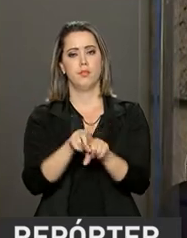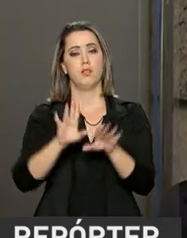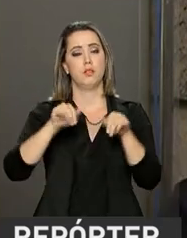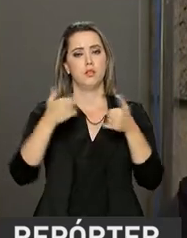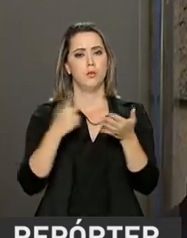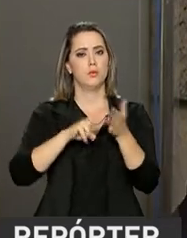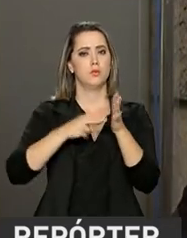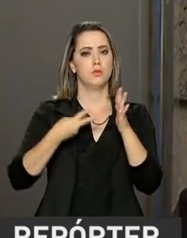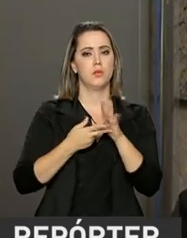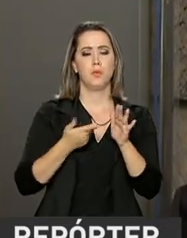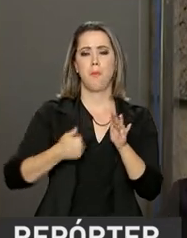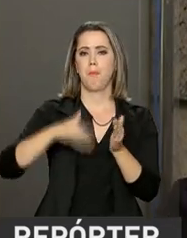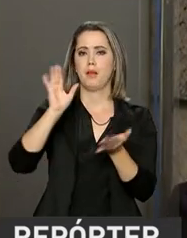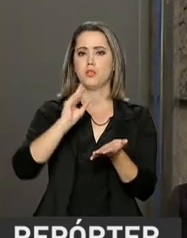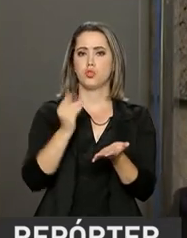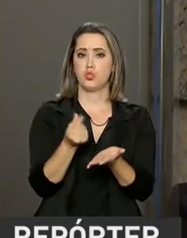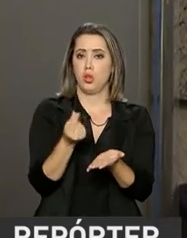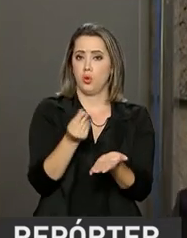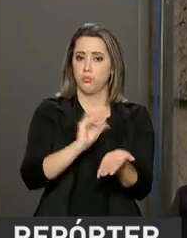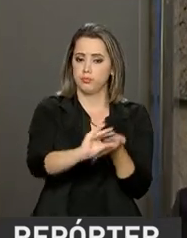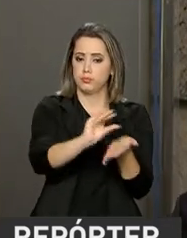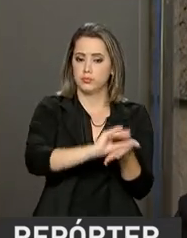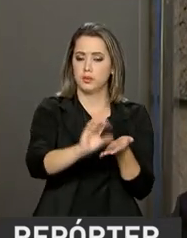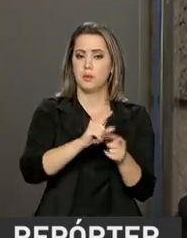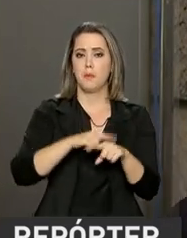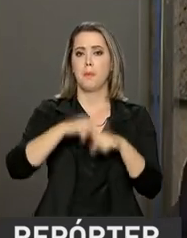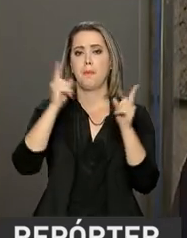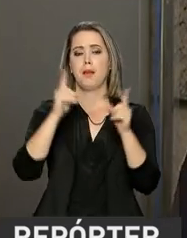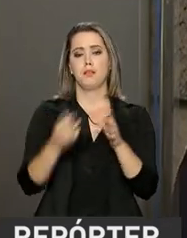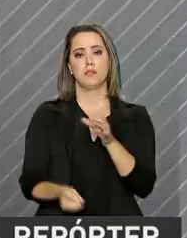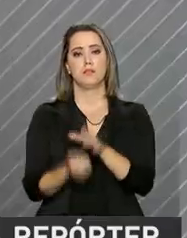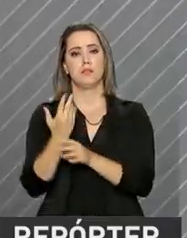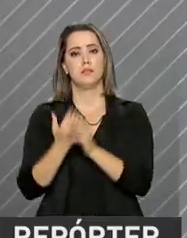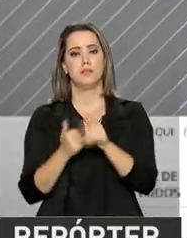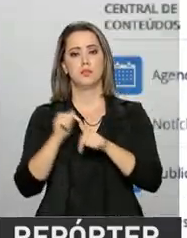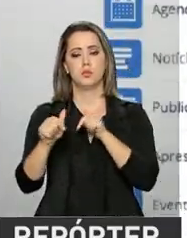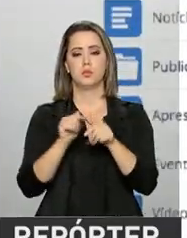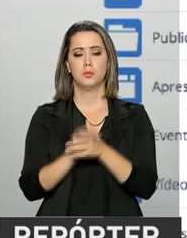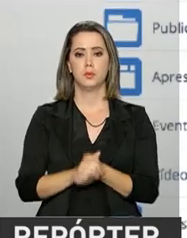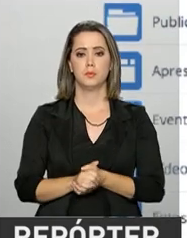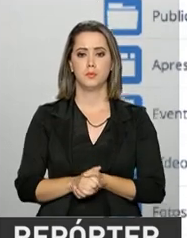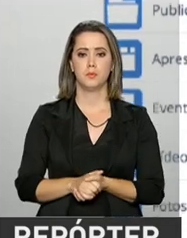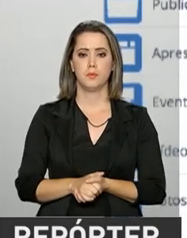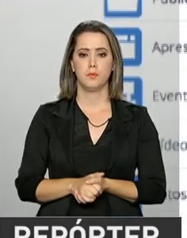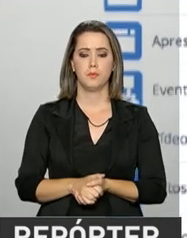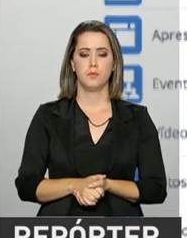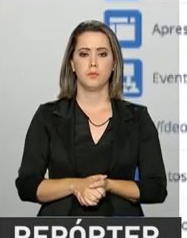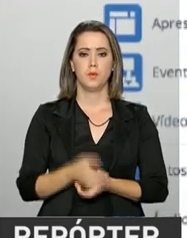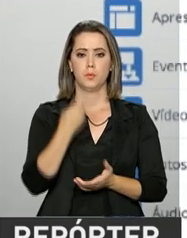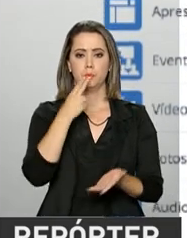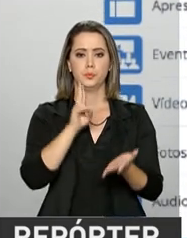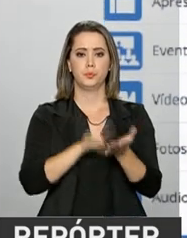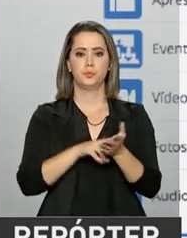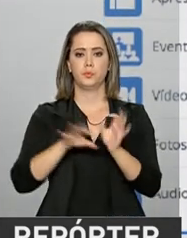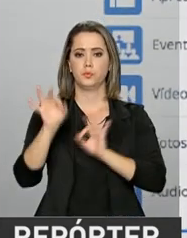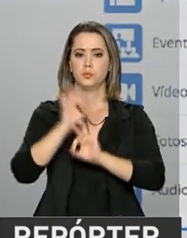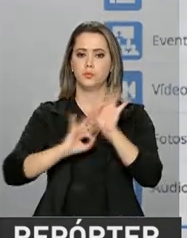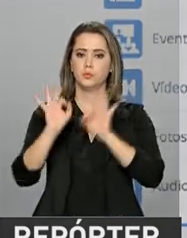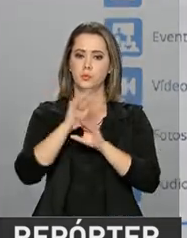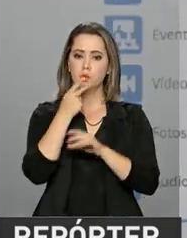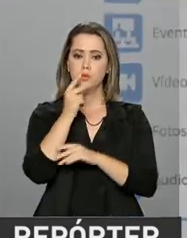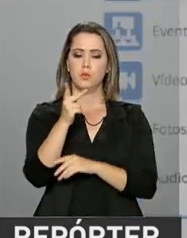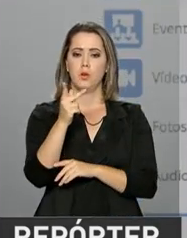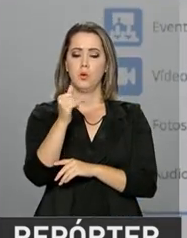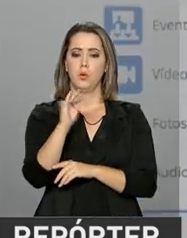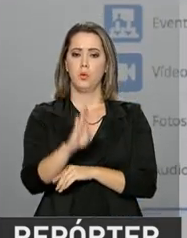eh mais investimentos e mais investimentos significa mais empregos em nota o ministro do planejamento Diogo Oliveira disse que o